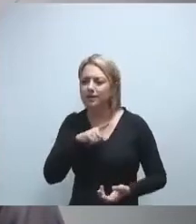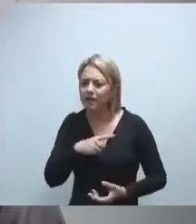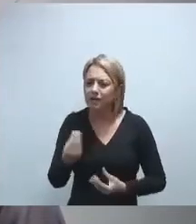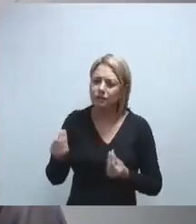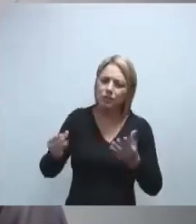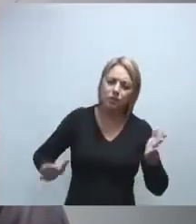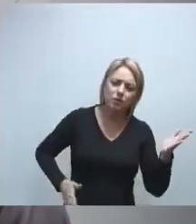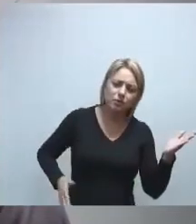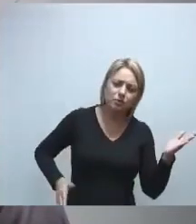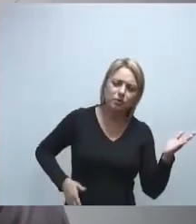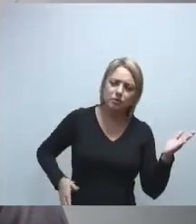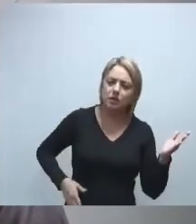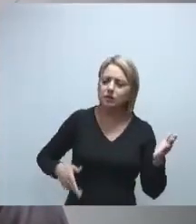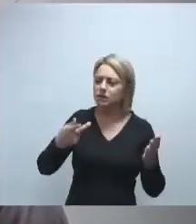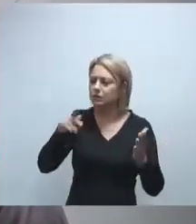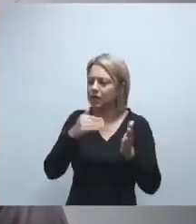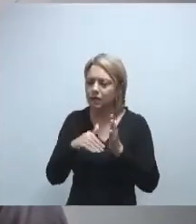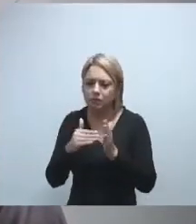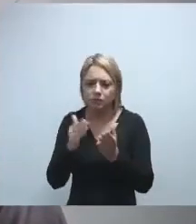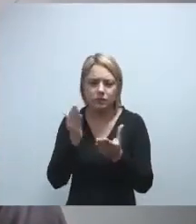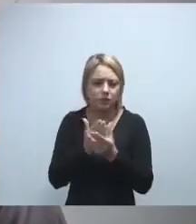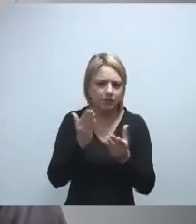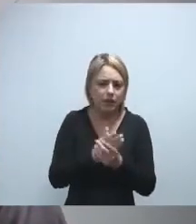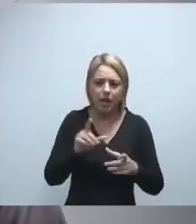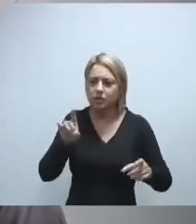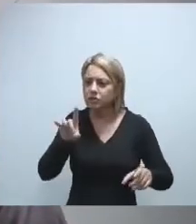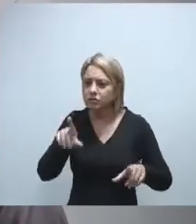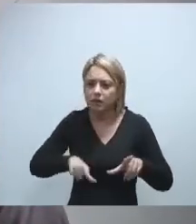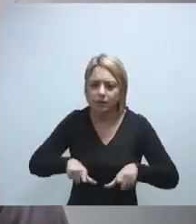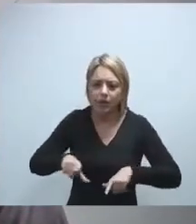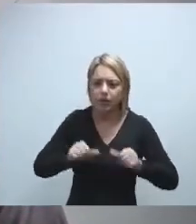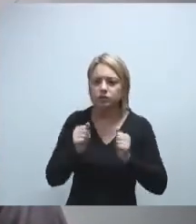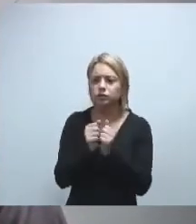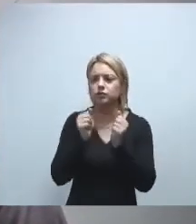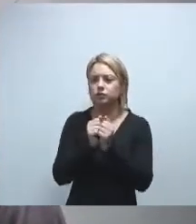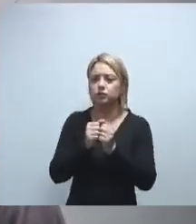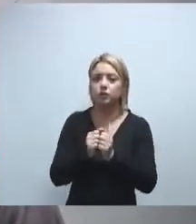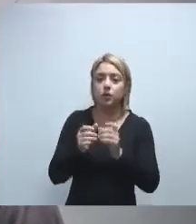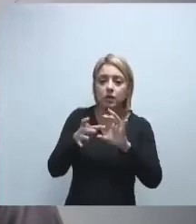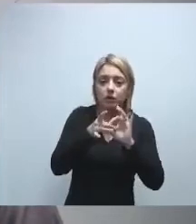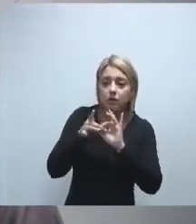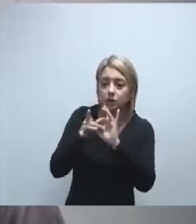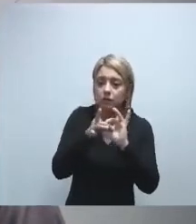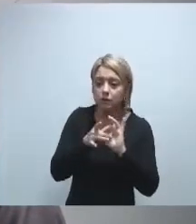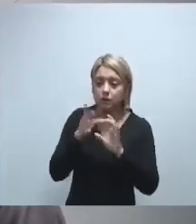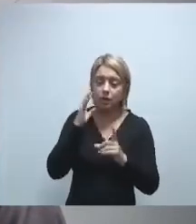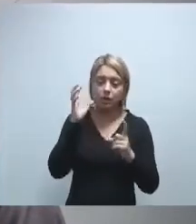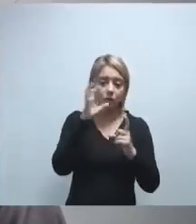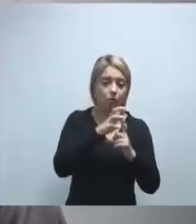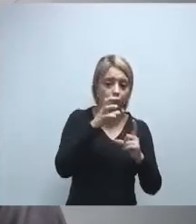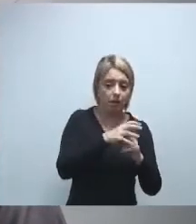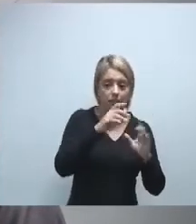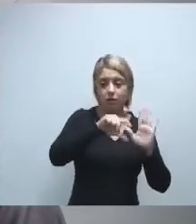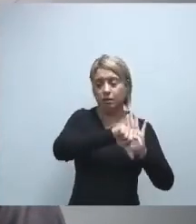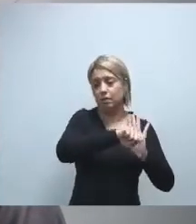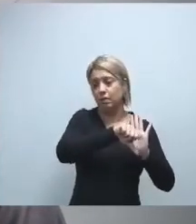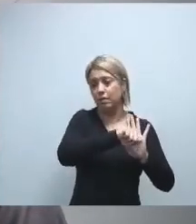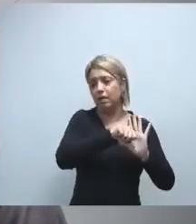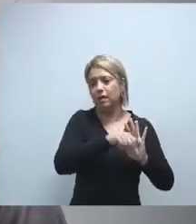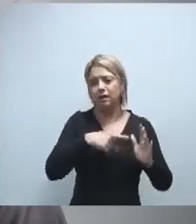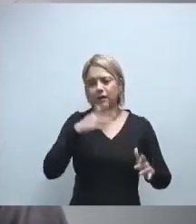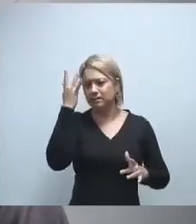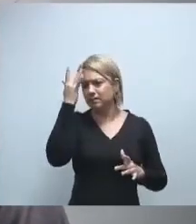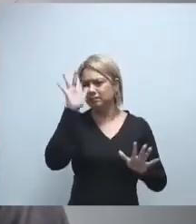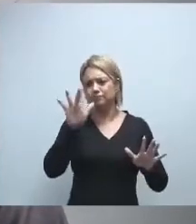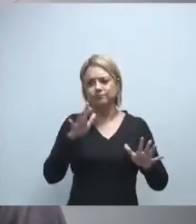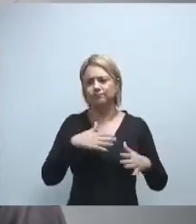pra todo mundo processar é só trabalhar em conjunto e se unir para combater essa criminalidade que ninguém aguenta mais